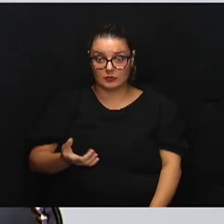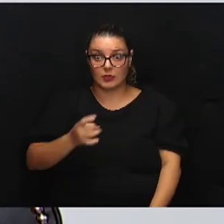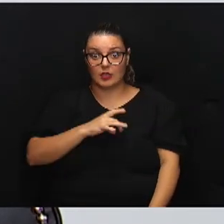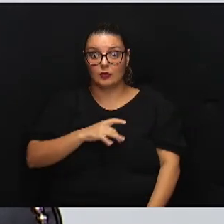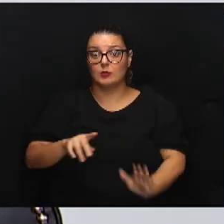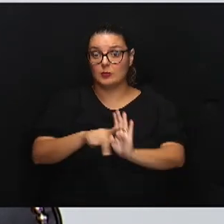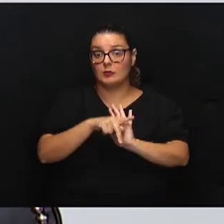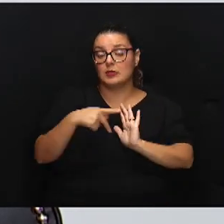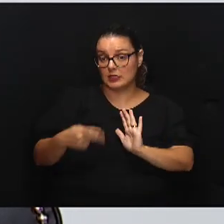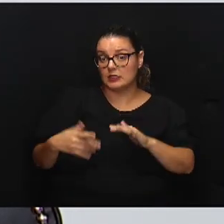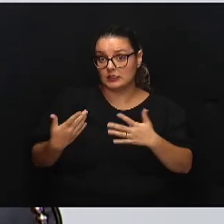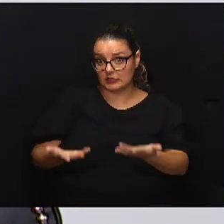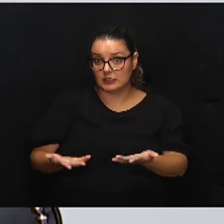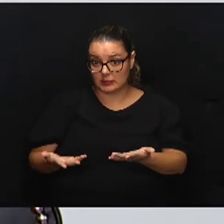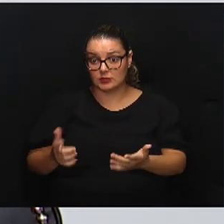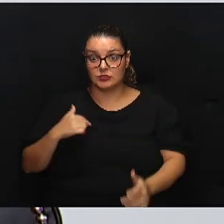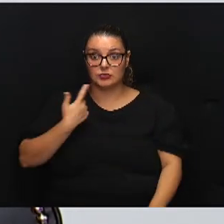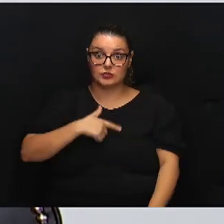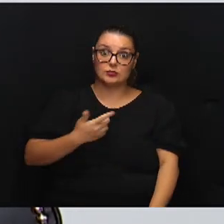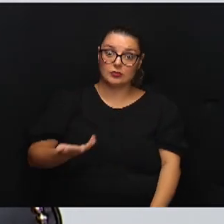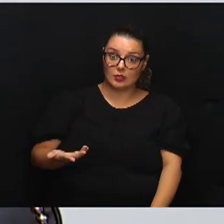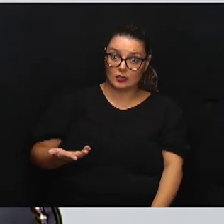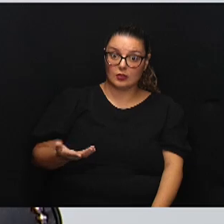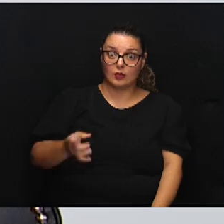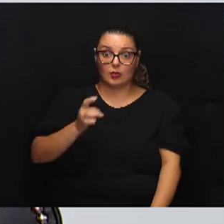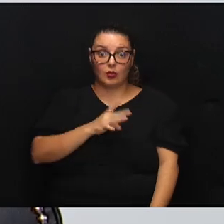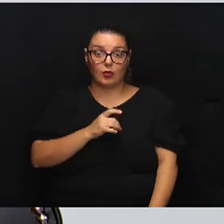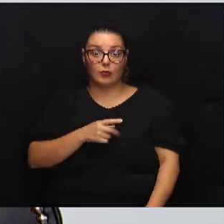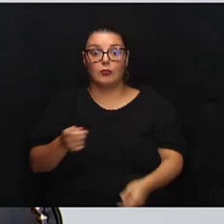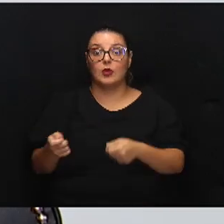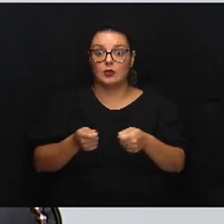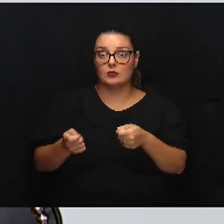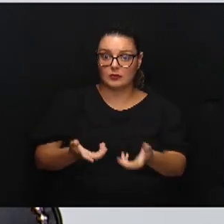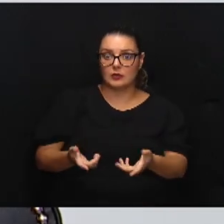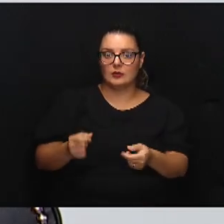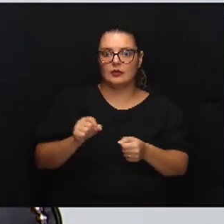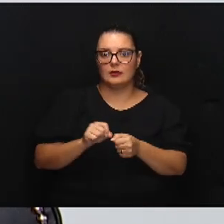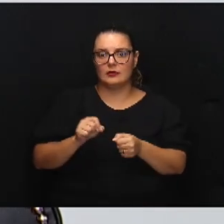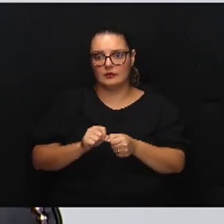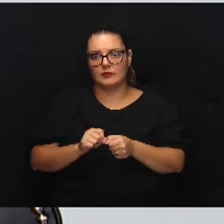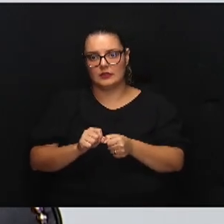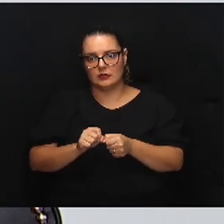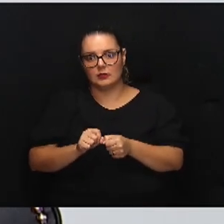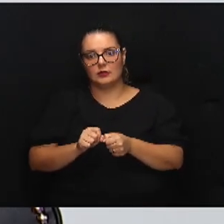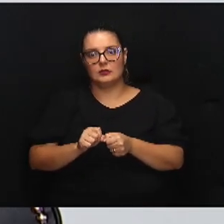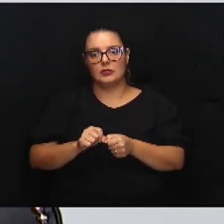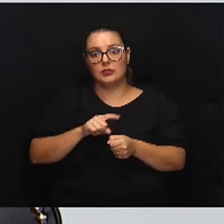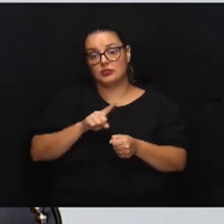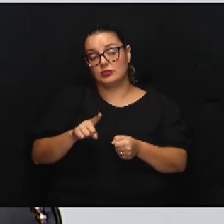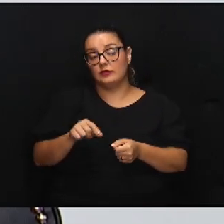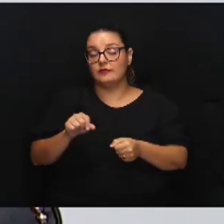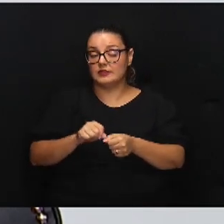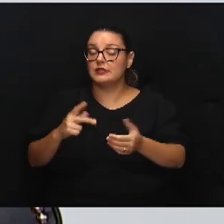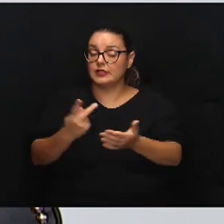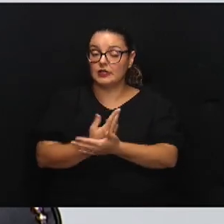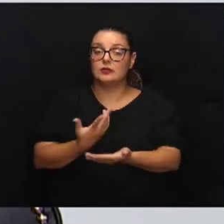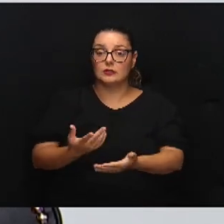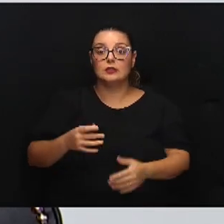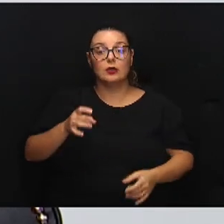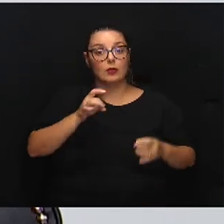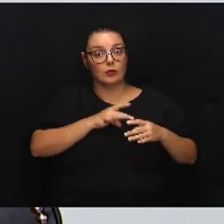fazer parte, né? Da gente, o medo vai segurar, às vezes, a gente fazer muita burrada, né? Então, o medo faz